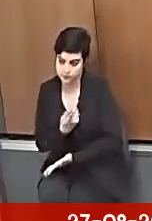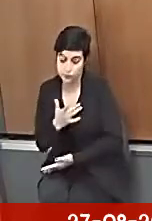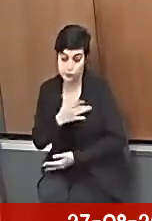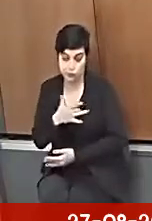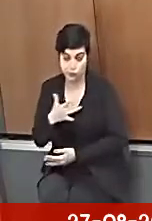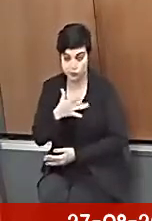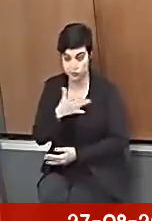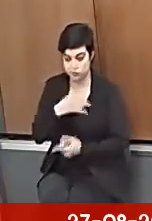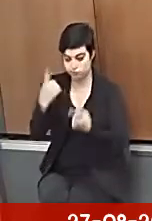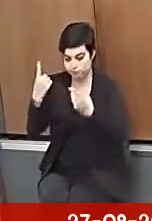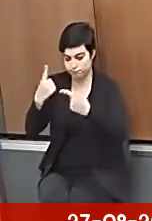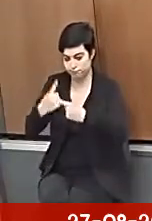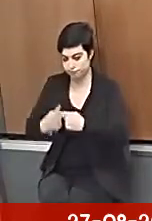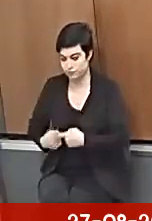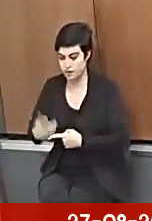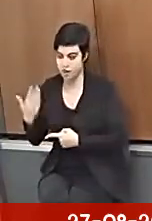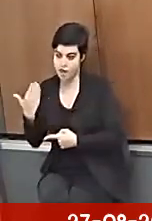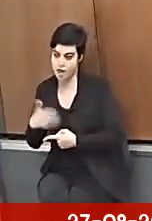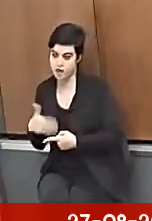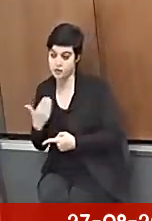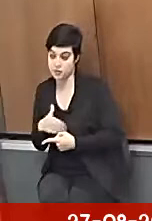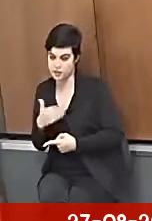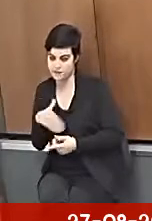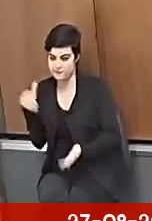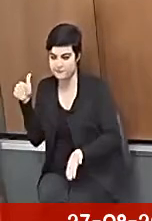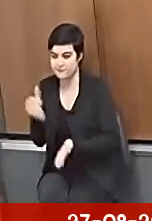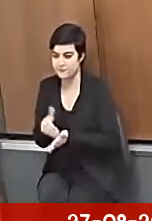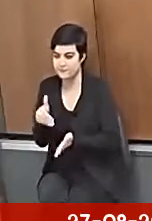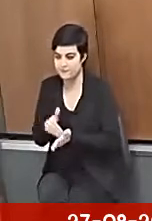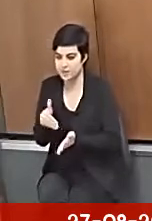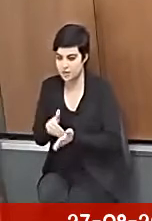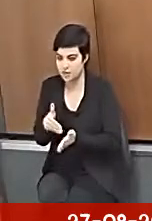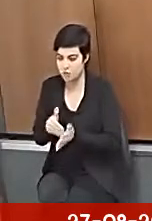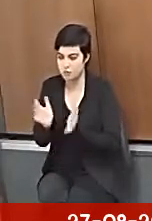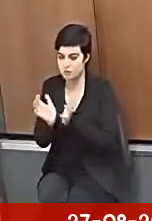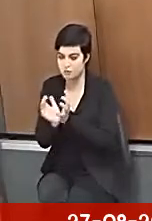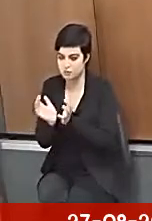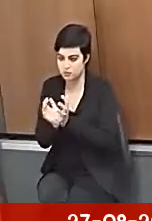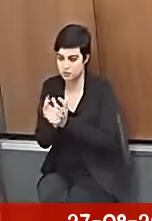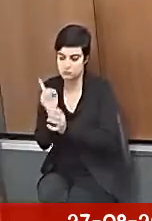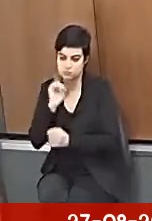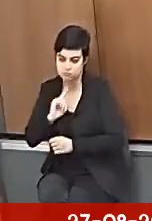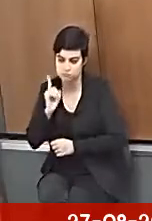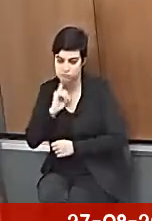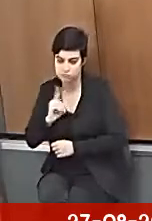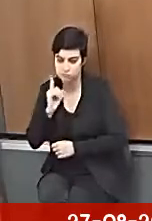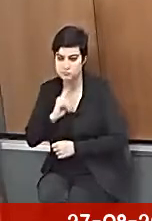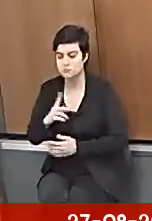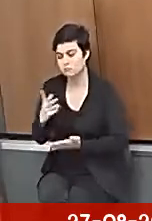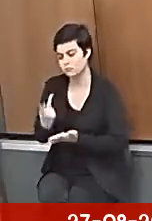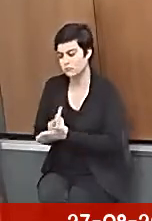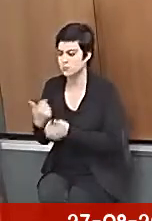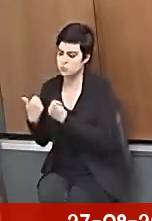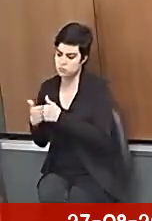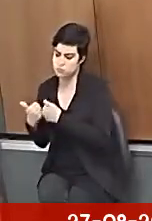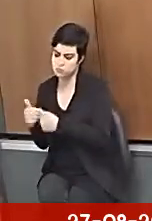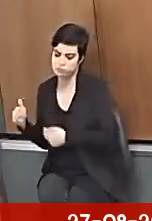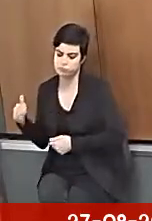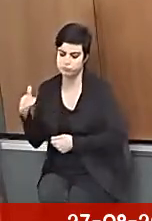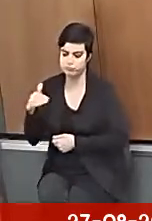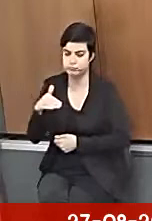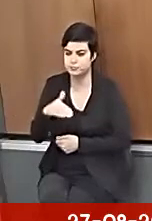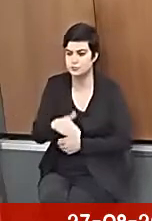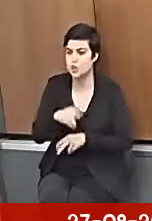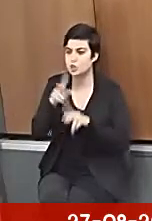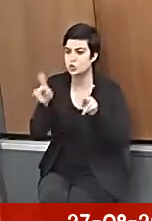nem à final do mineiro ea gente disse ana e com voltando à parte onde decide no shopping del rey